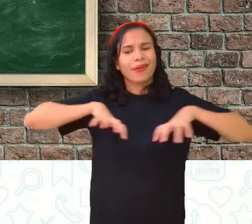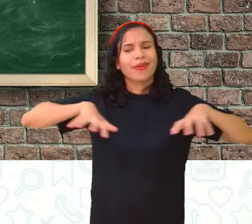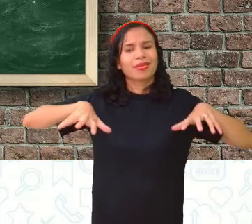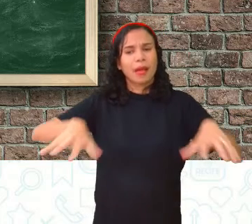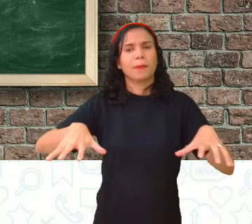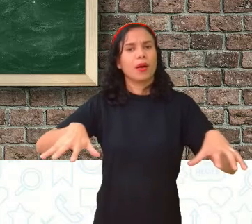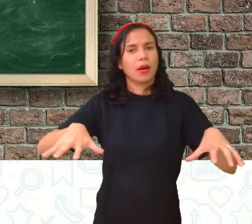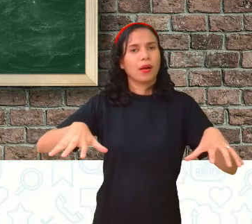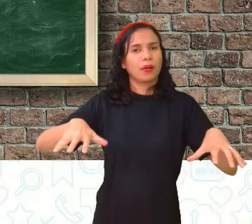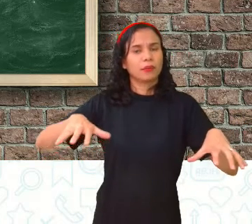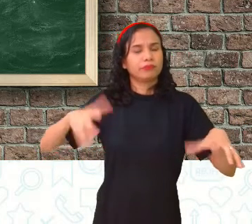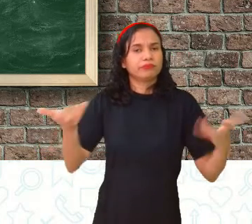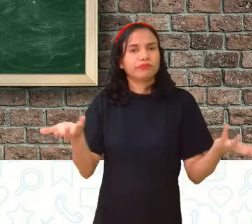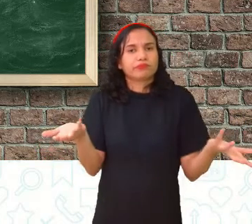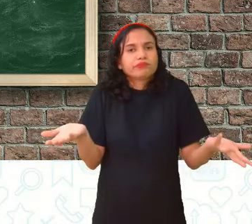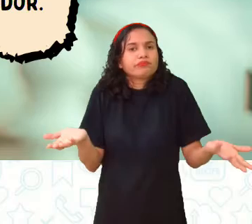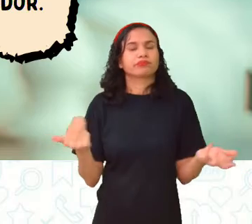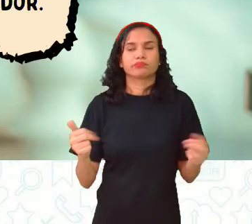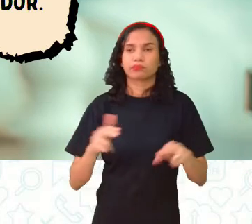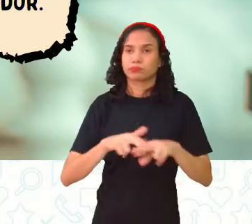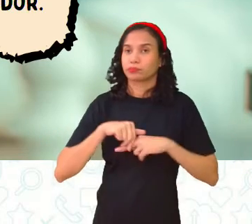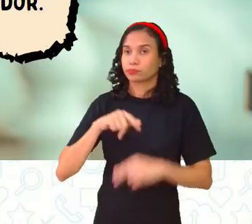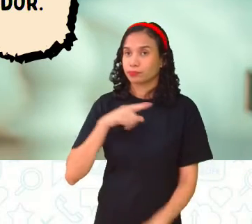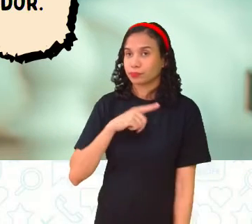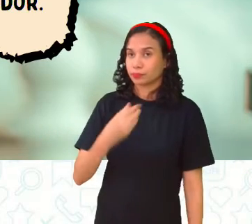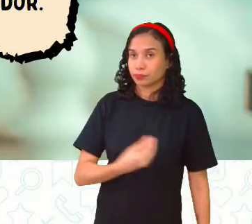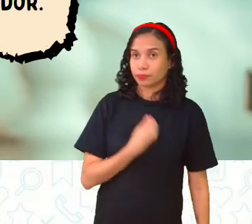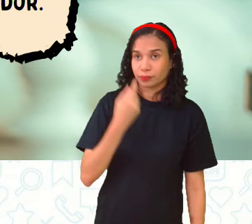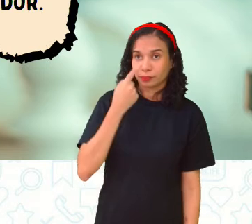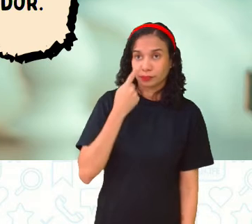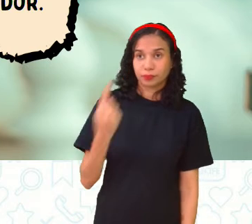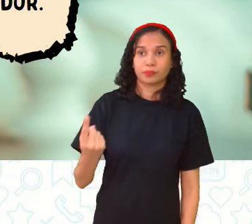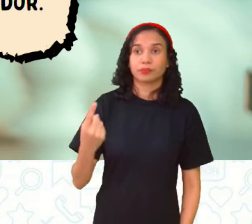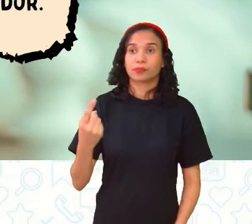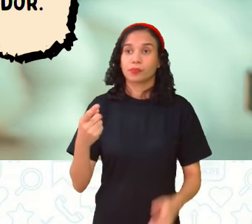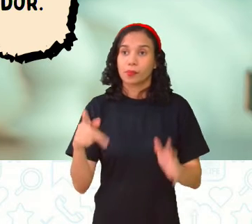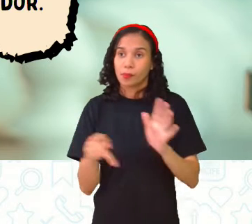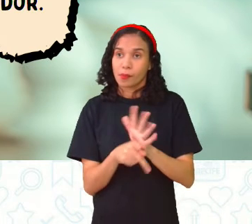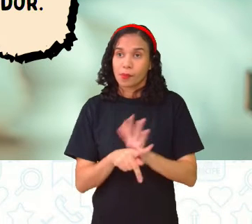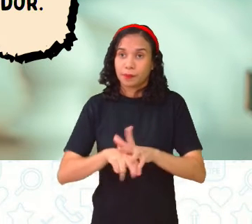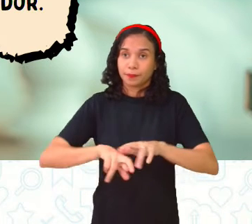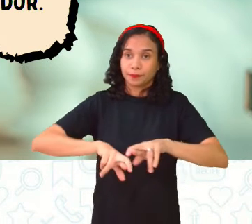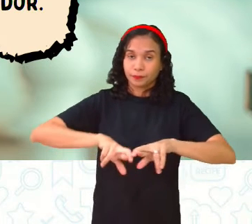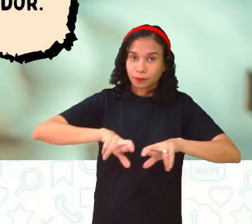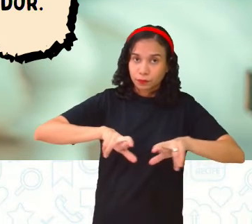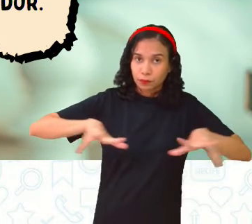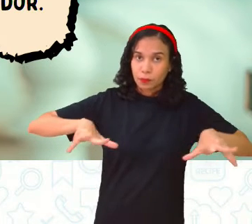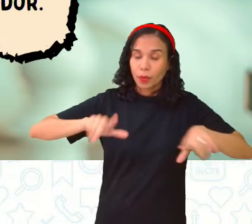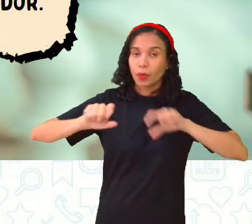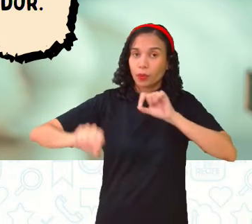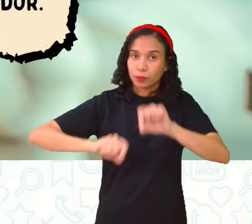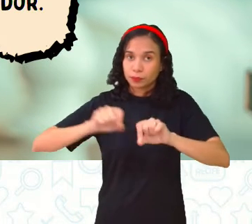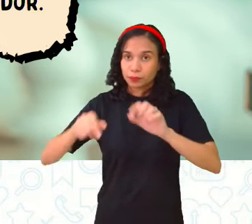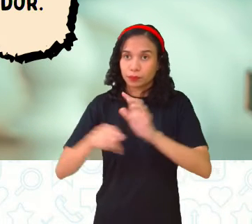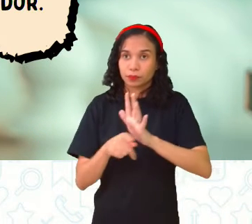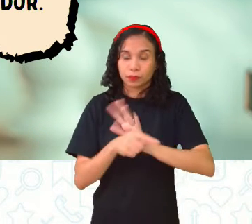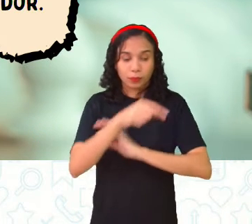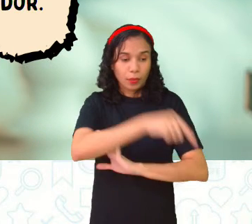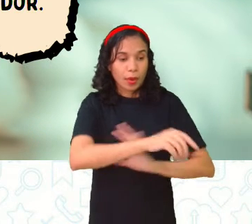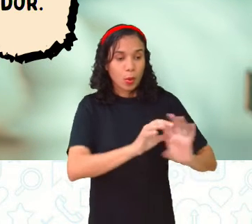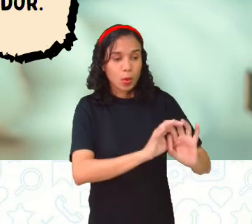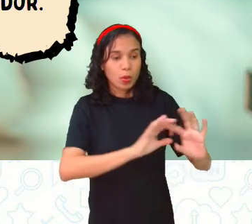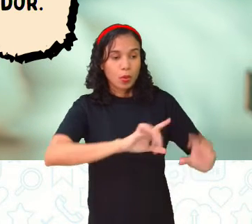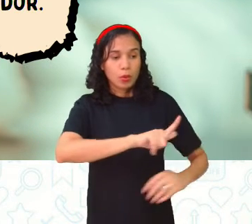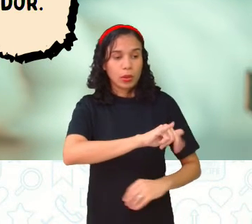então eles se dividiram em dois partidos, né? A única diferença que existia era o Partido